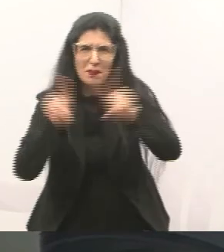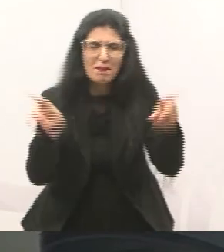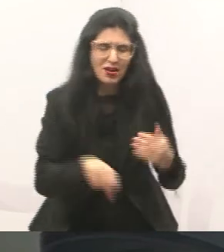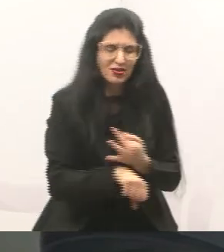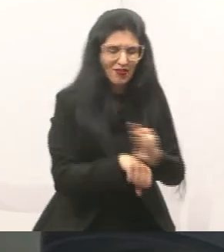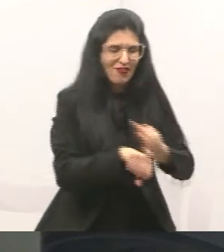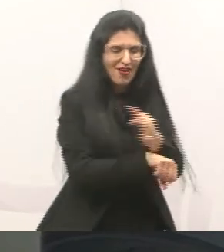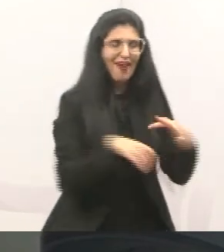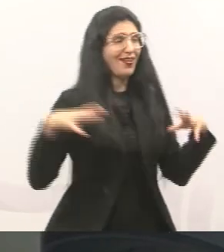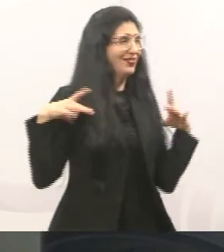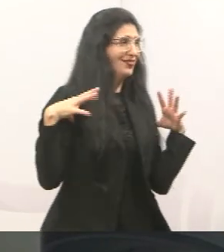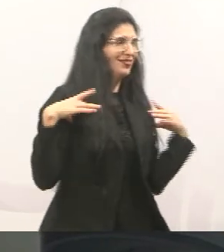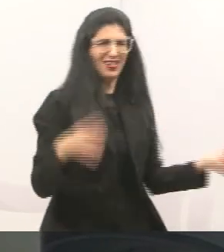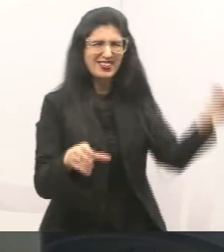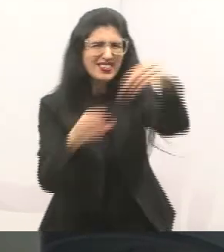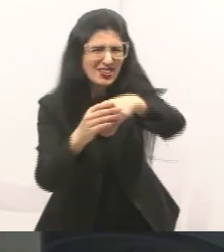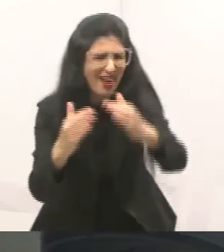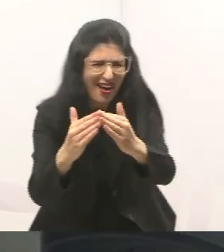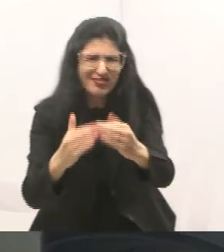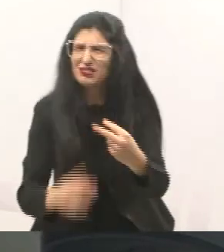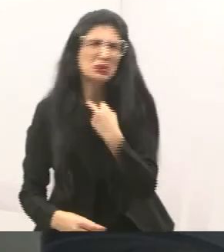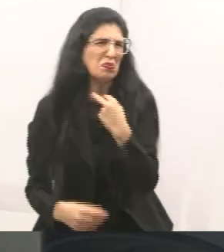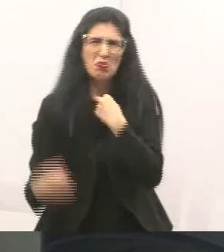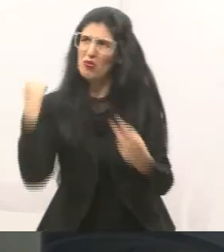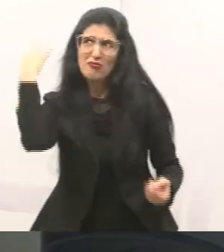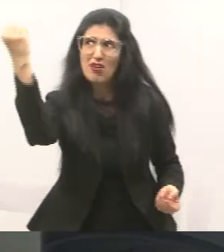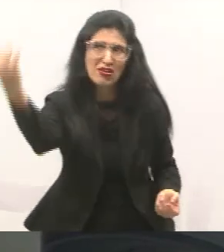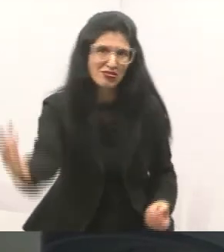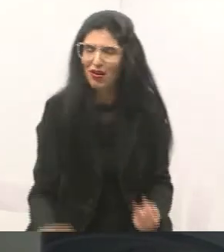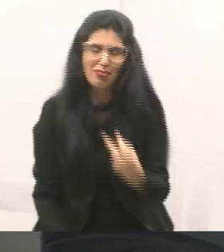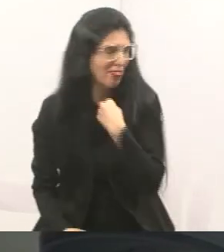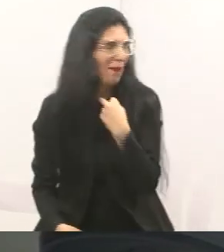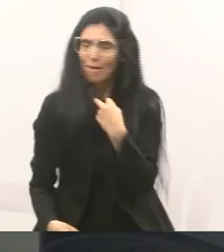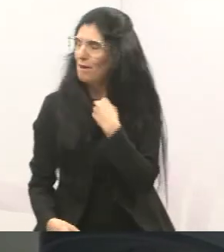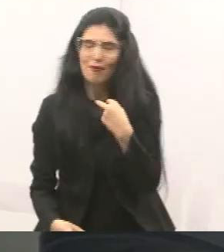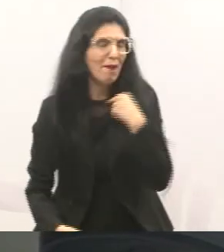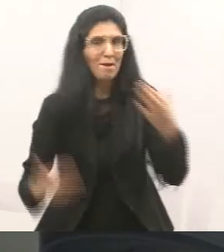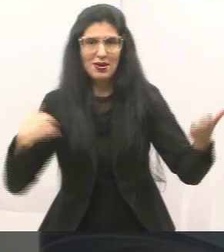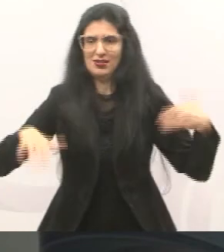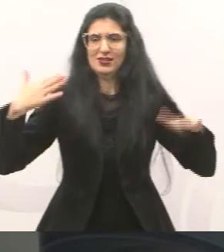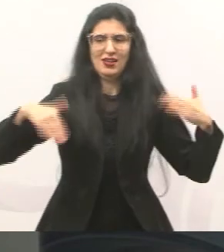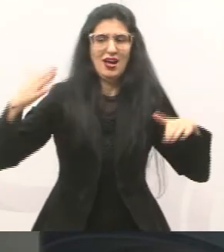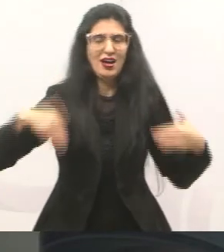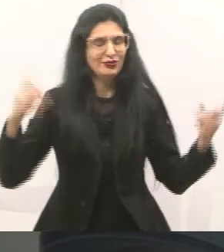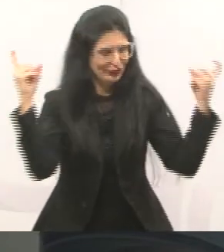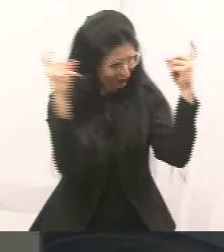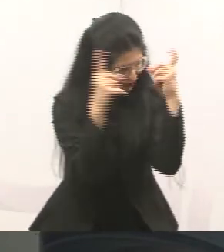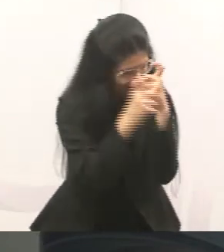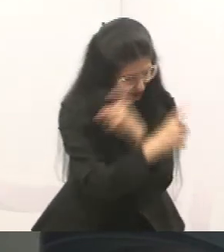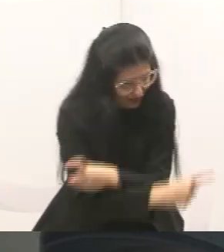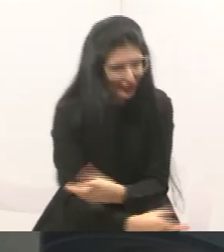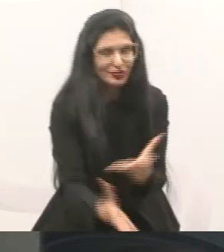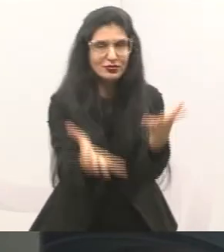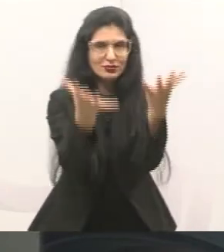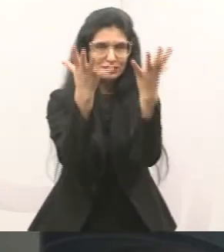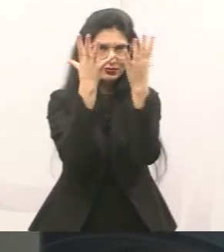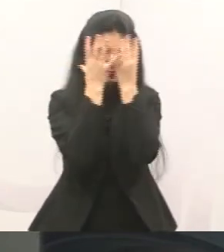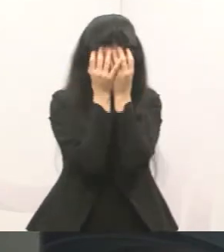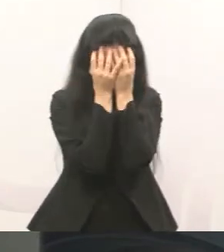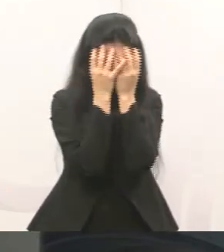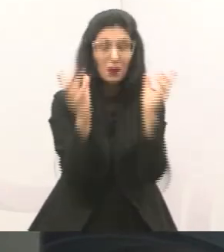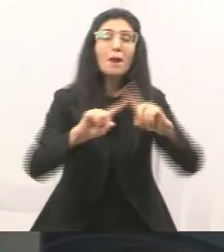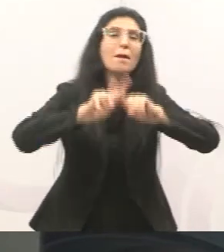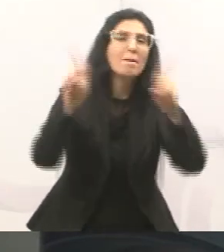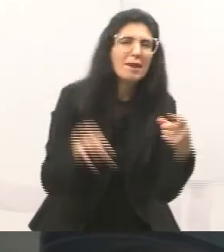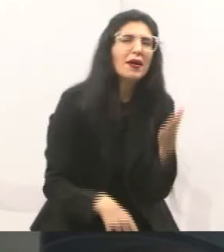né? A não ser que o servidor queira, mas está obrigando vários servidores. E a gente está vendo que tem umas medidas acontecendo